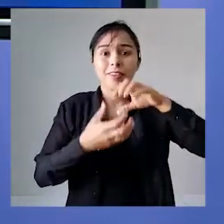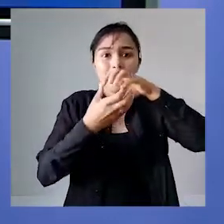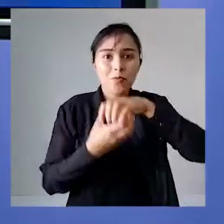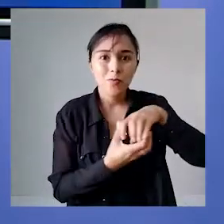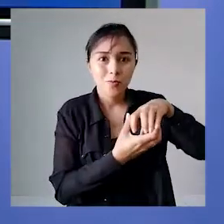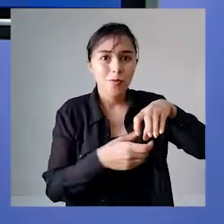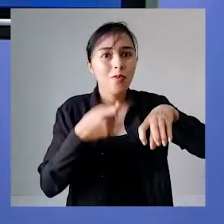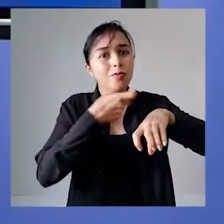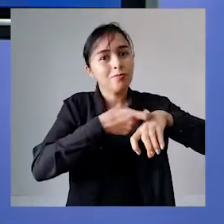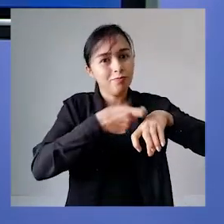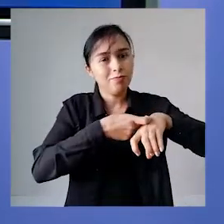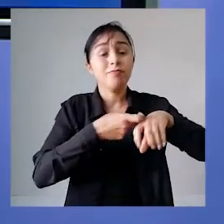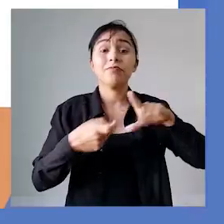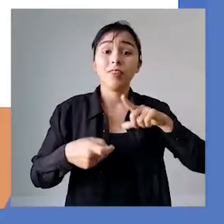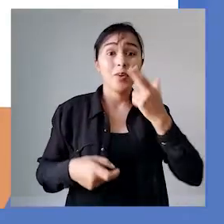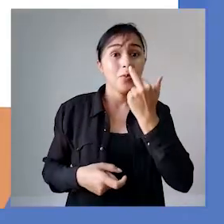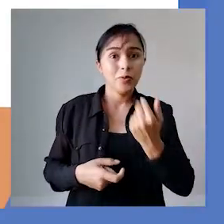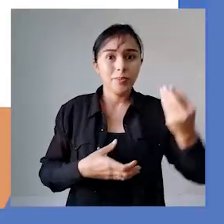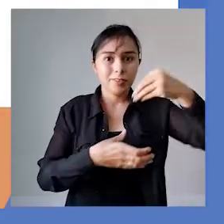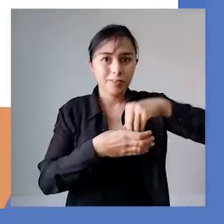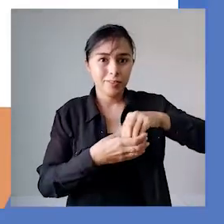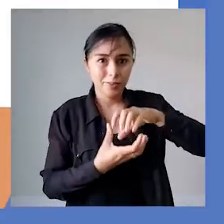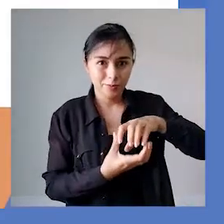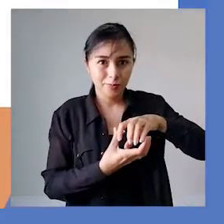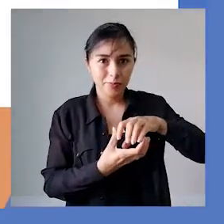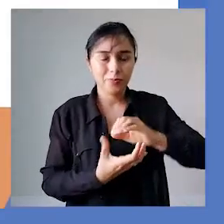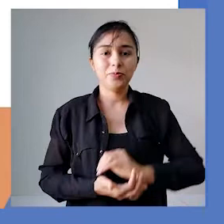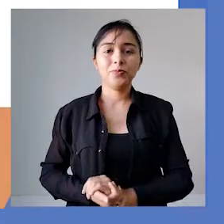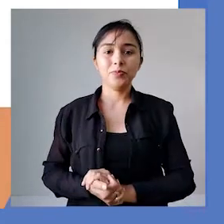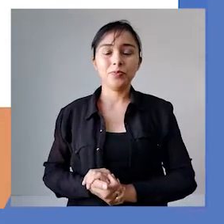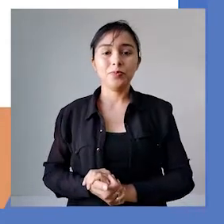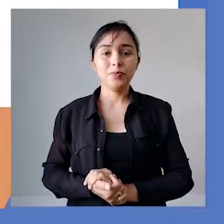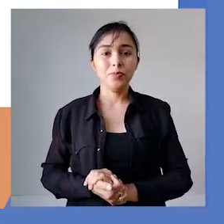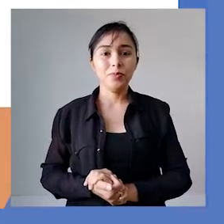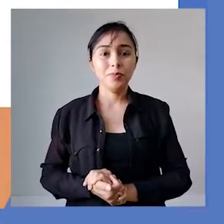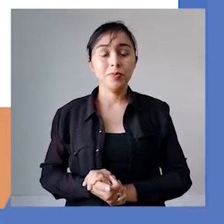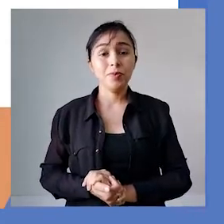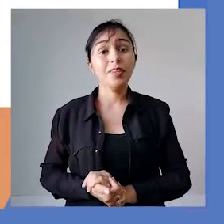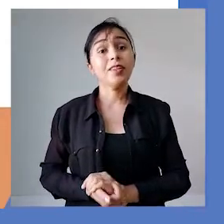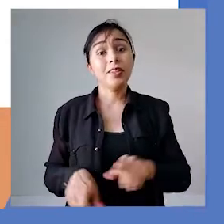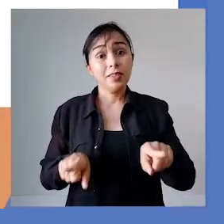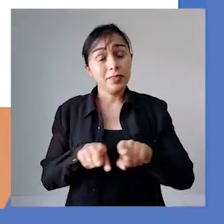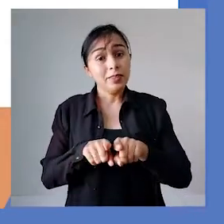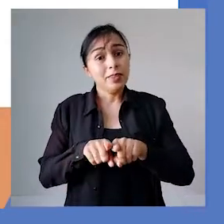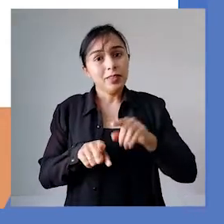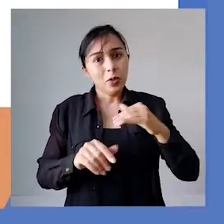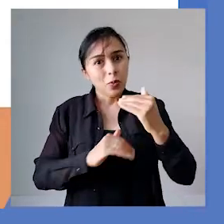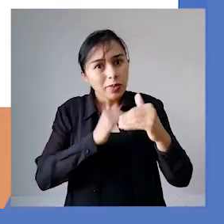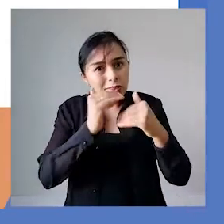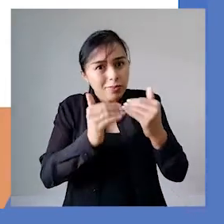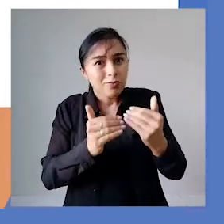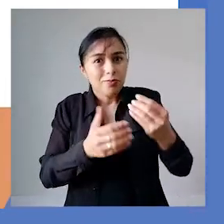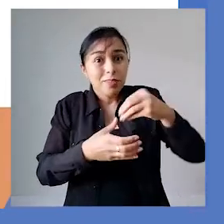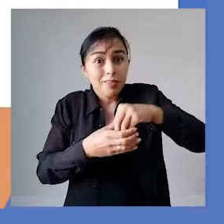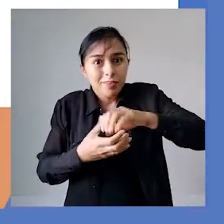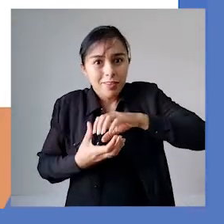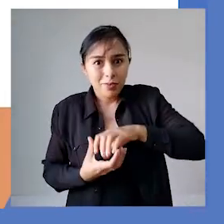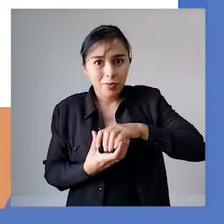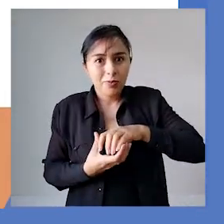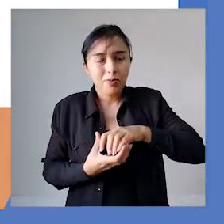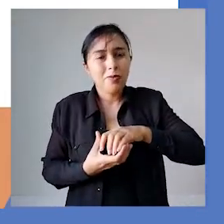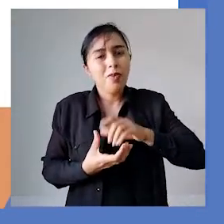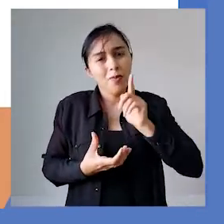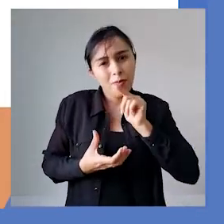ovo. Esses anexos embrionários, como a cavidade amniótica, como o cordão umbilical, saco vitelínico,